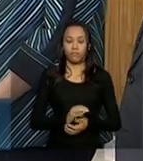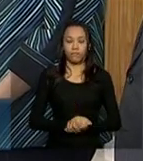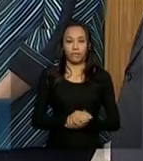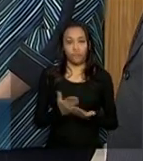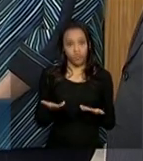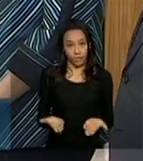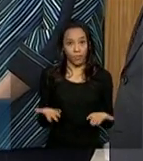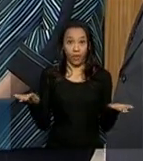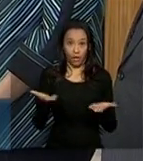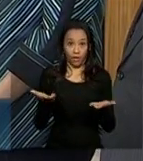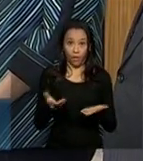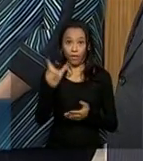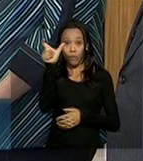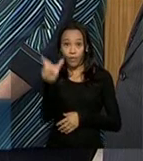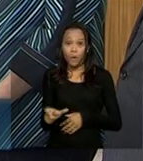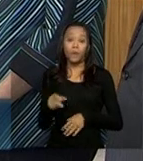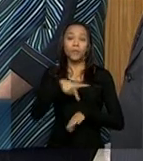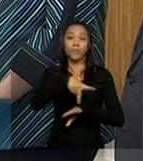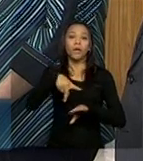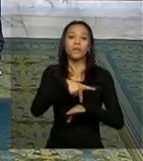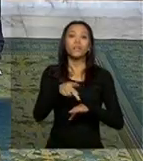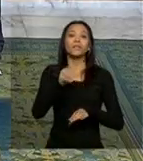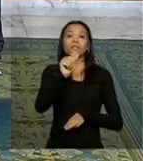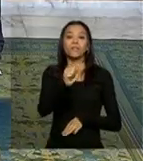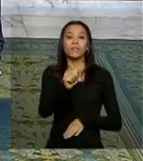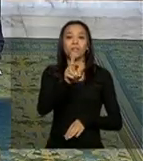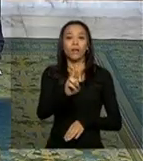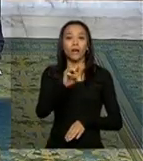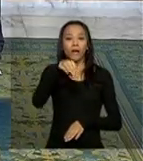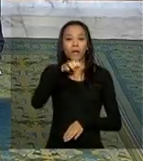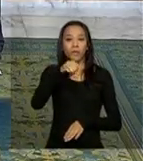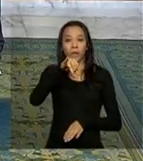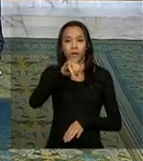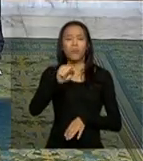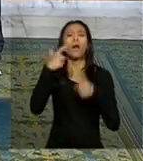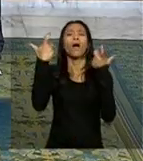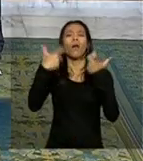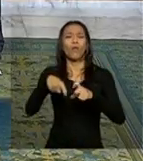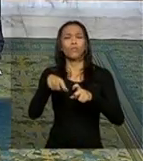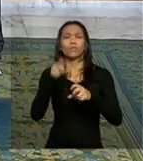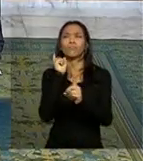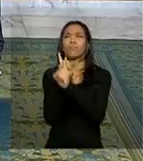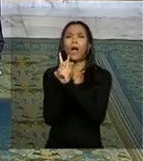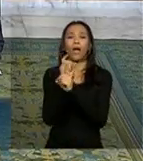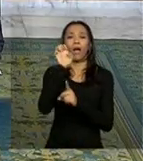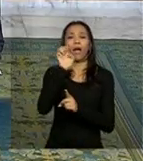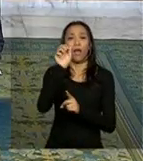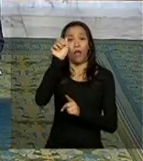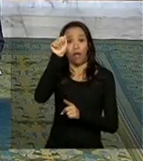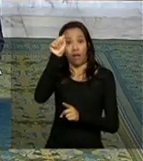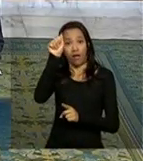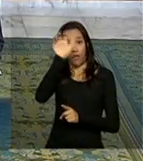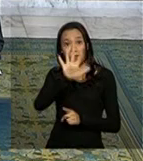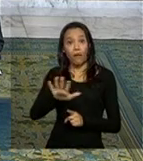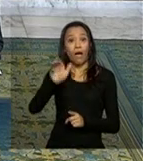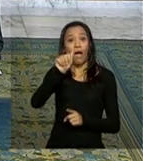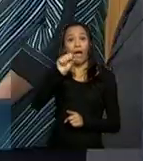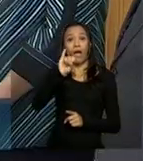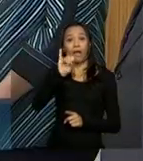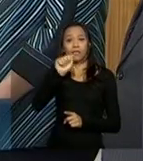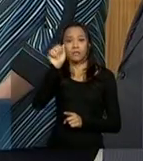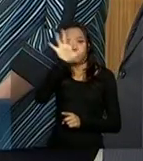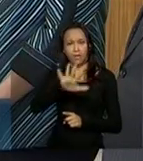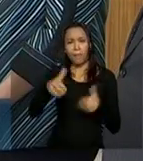Então, agora é o embaixador da Armênia, que é um país localizado na Ásia, mas por estar muito próximo da Europa,